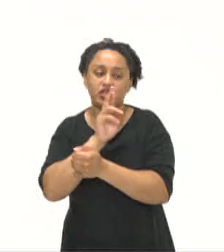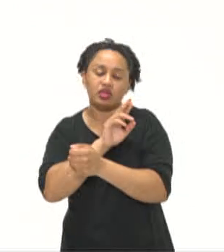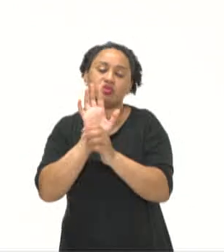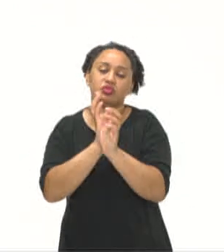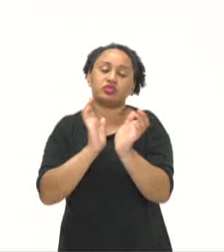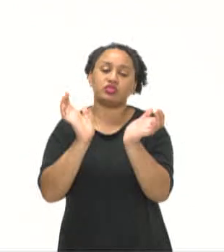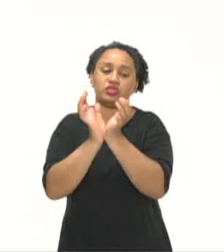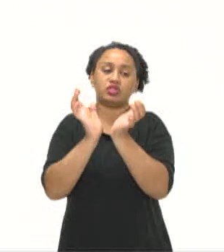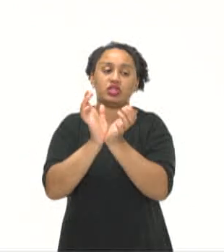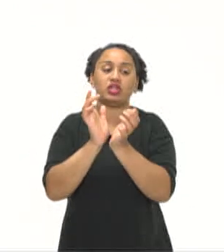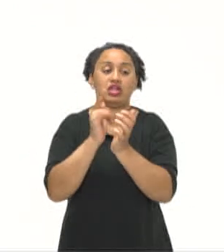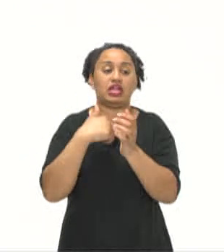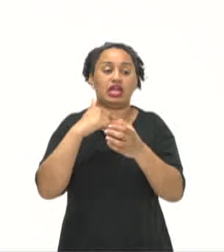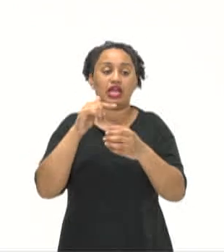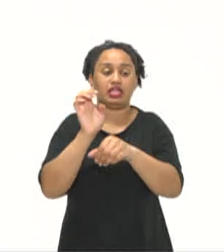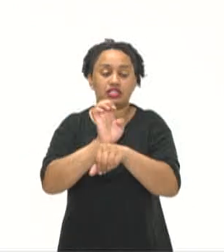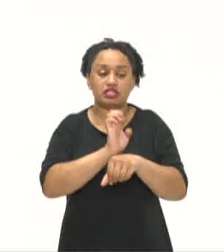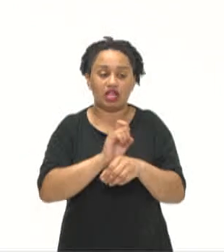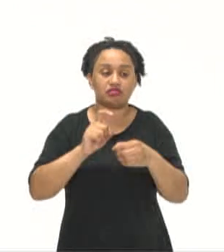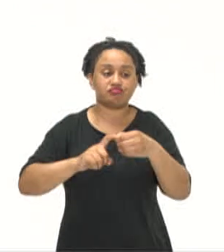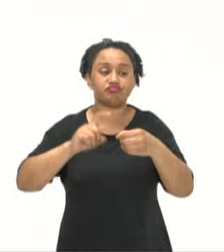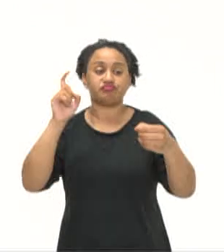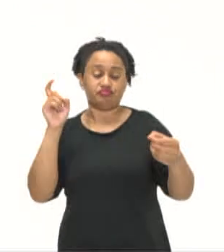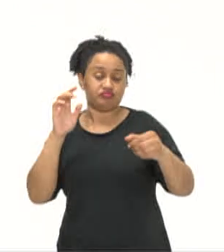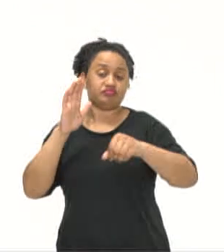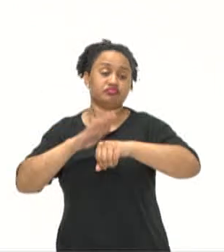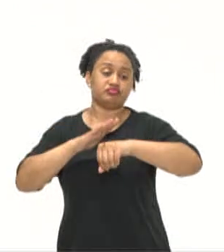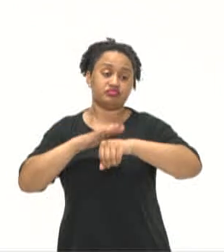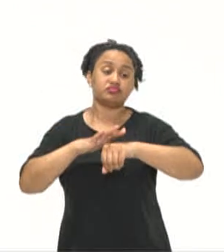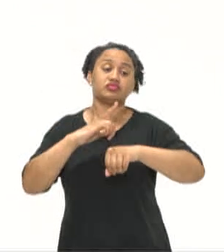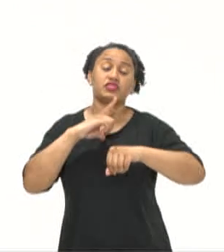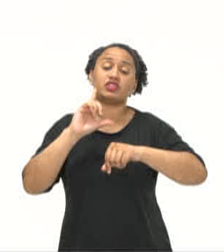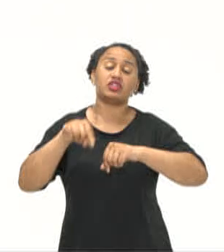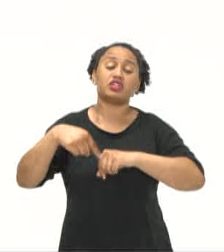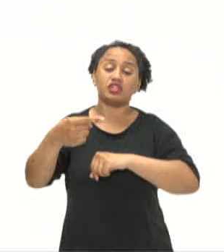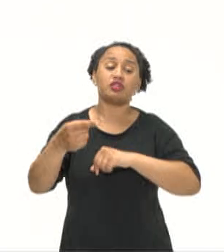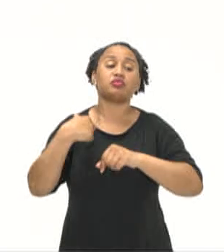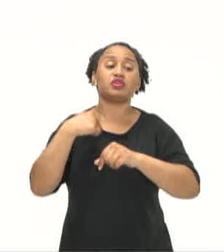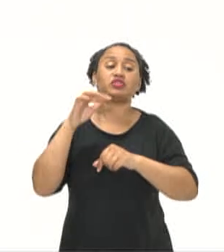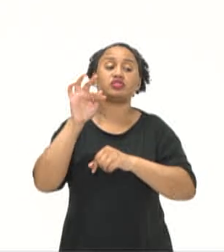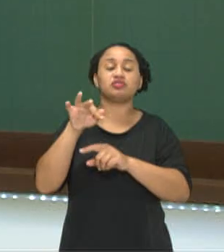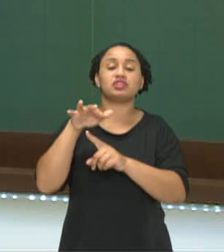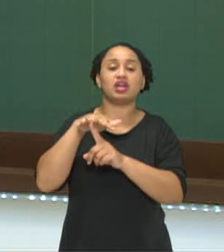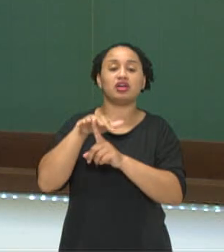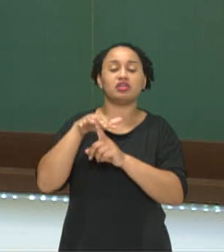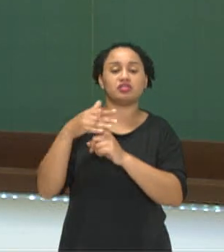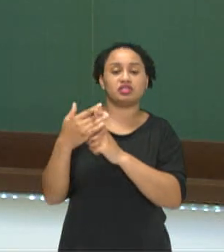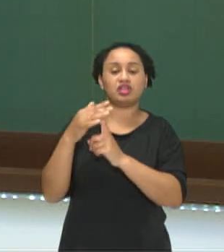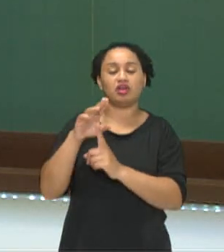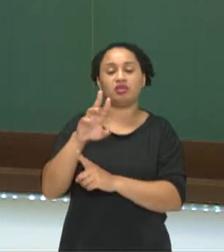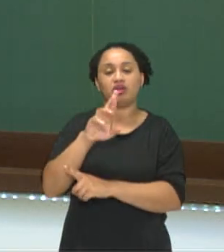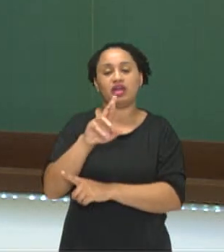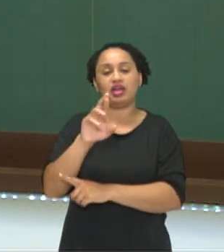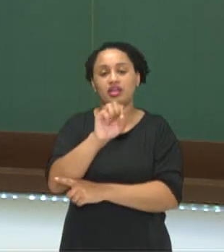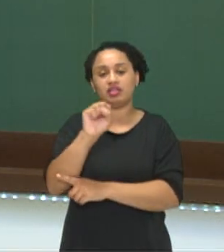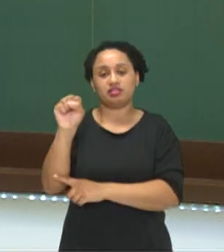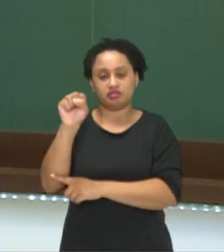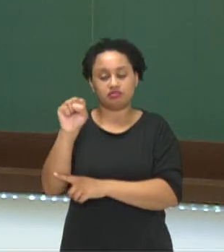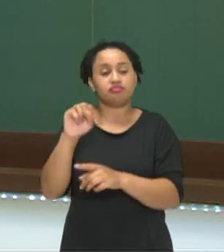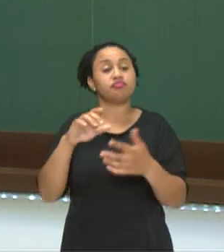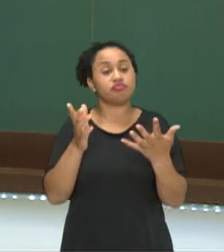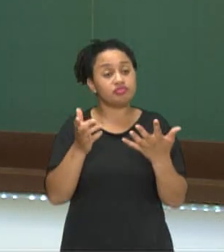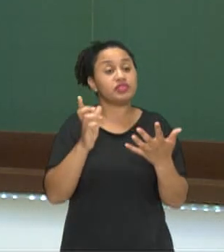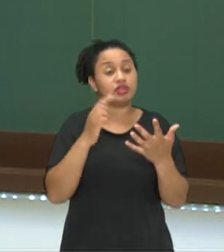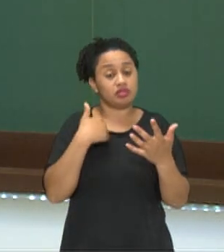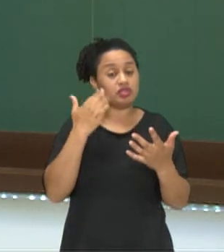Comunidade dos Estados Independentes, bloco este que surgiu após o fim da União Soviética. Então aí a gente tem que saber que